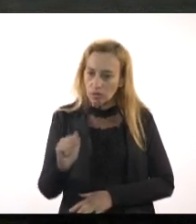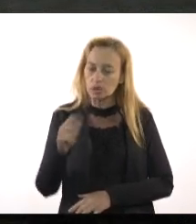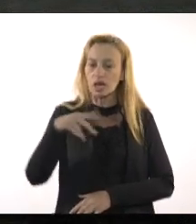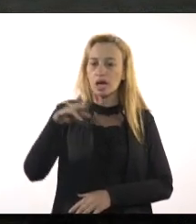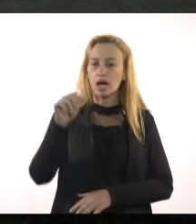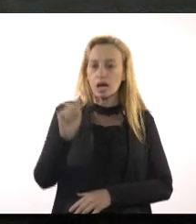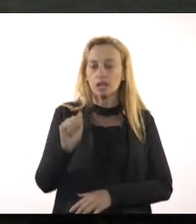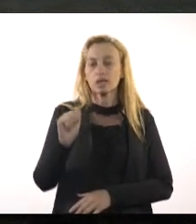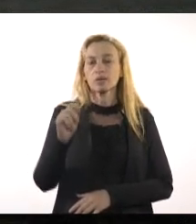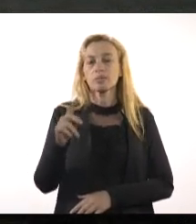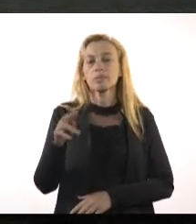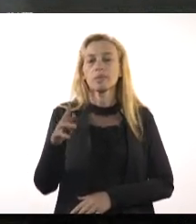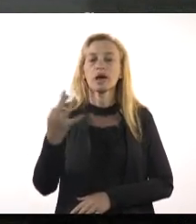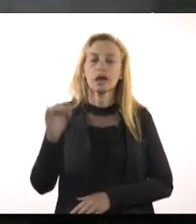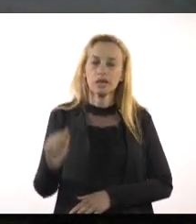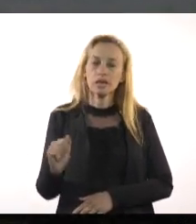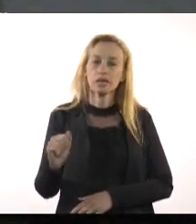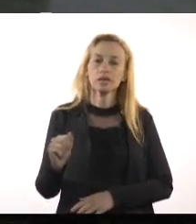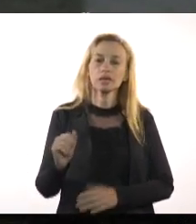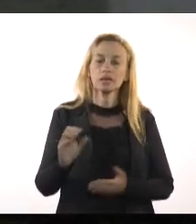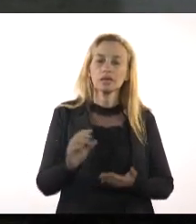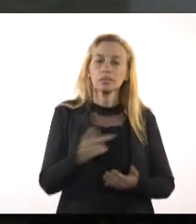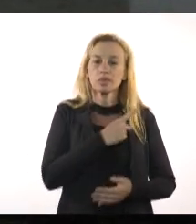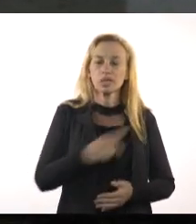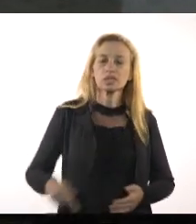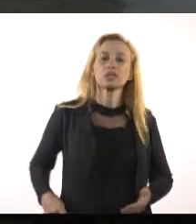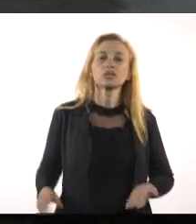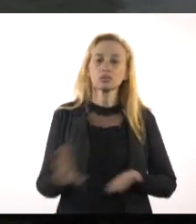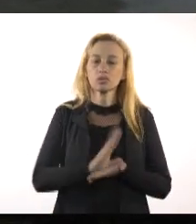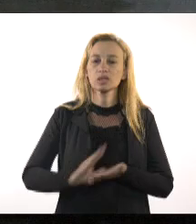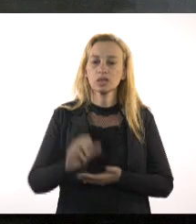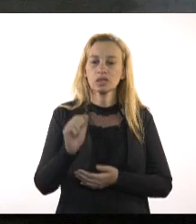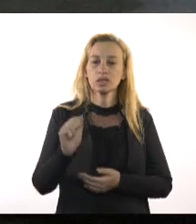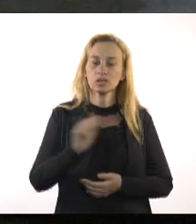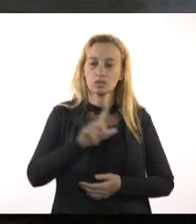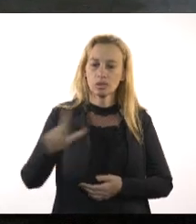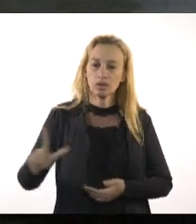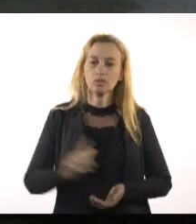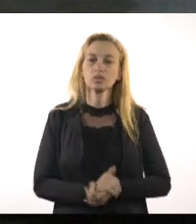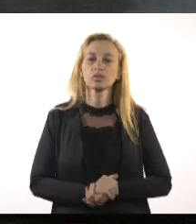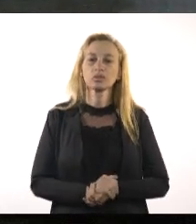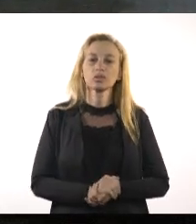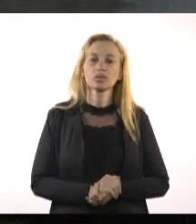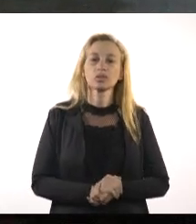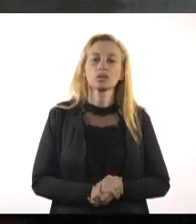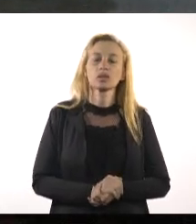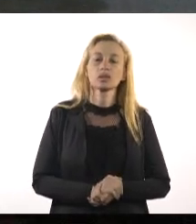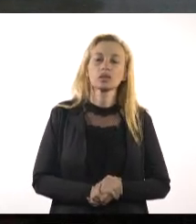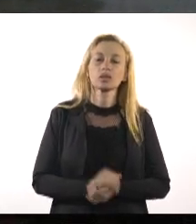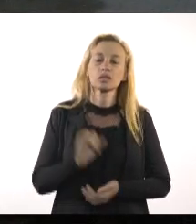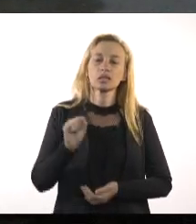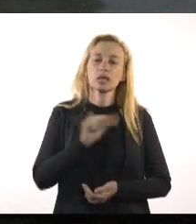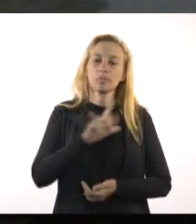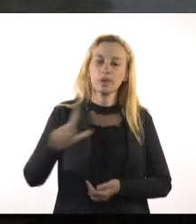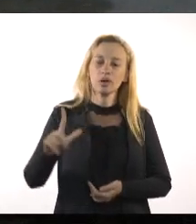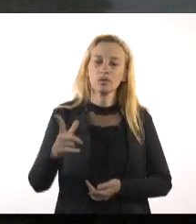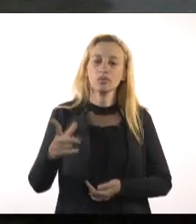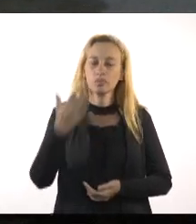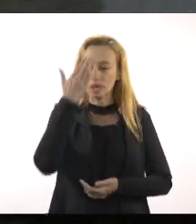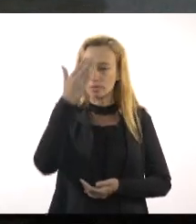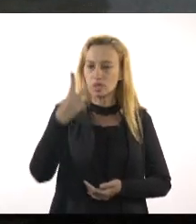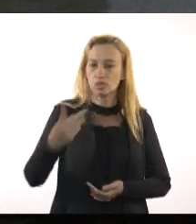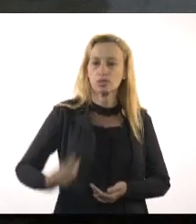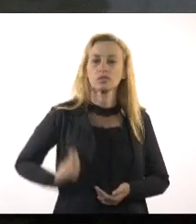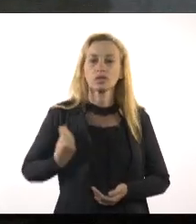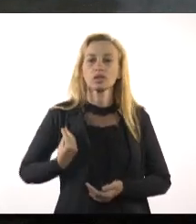Sá, presidente do Conselho Nacional do Laicato do Brasil, e da Isabel Maria. Muito obrigado pela presença.